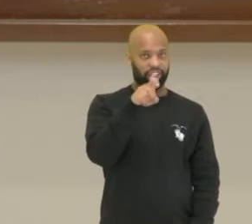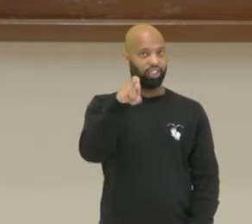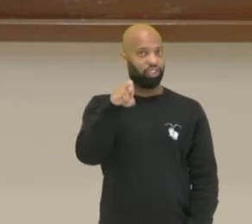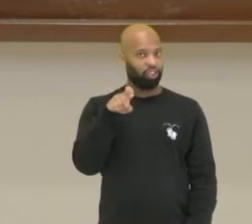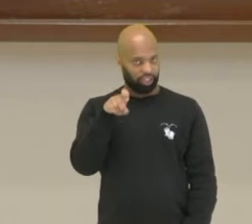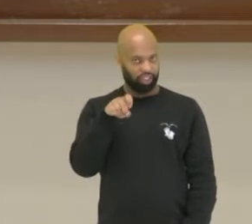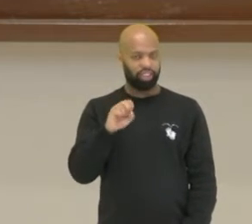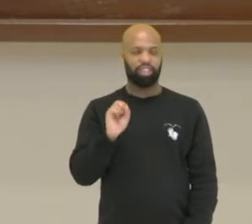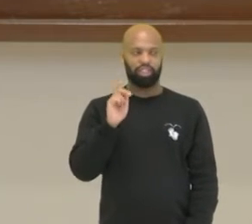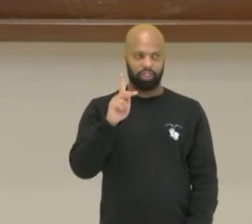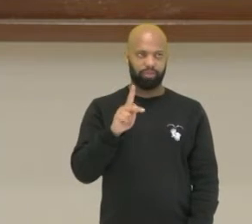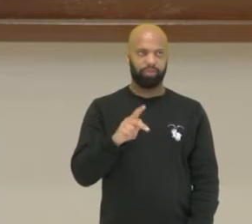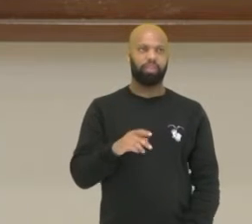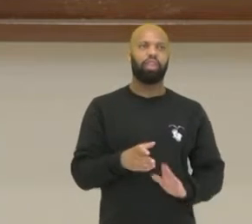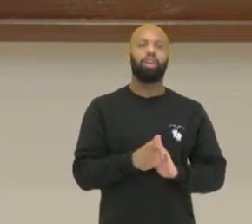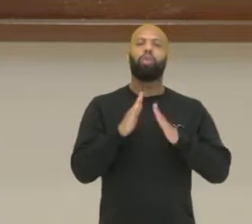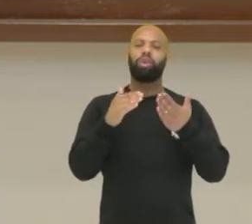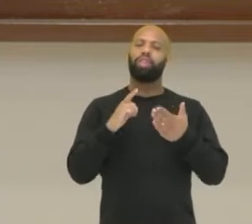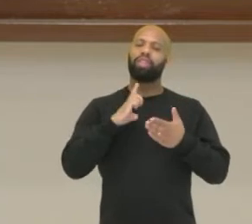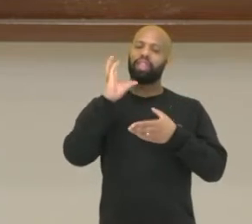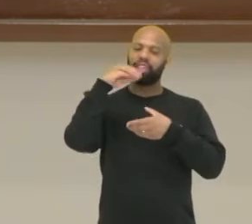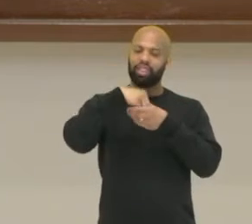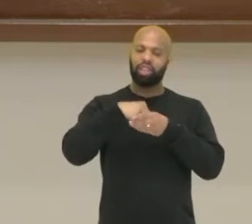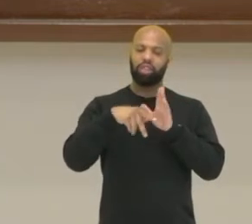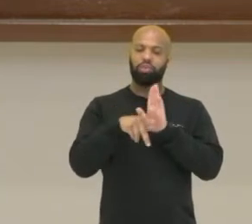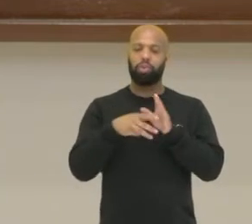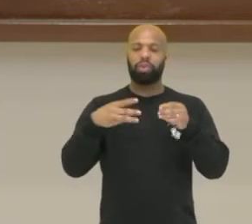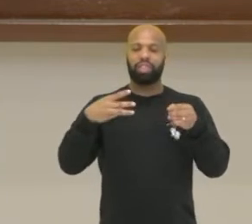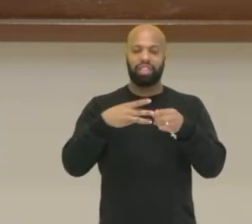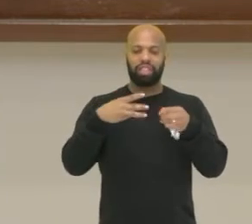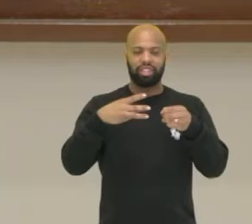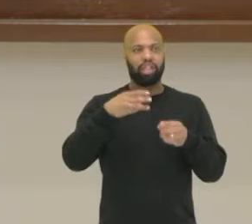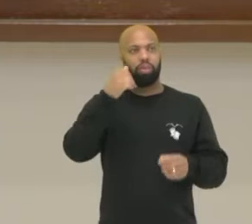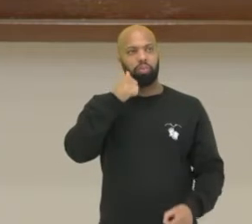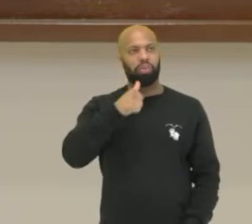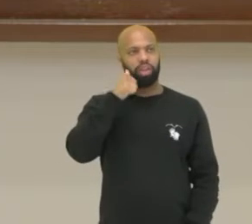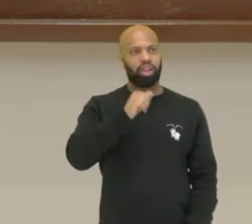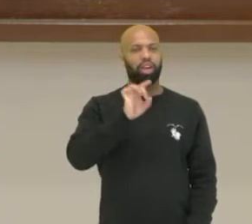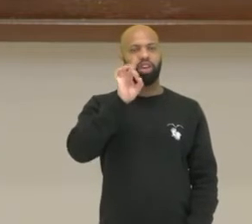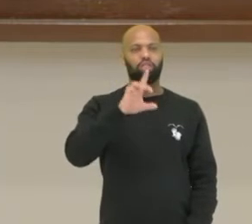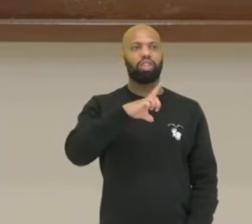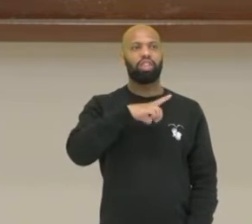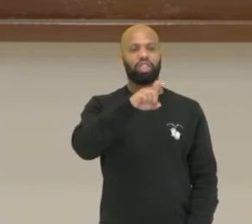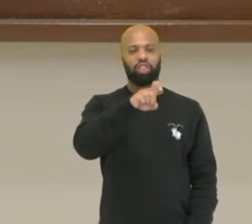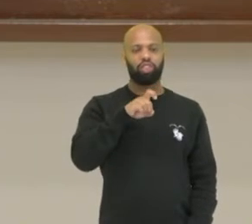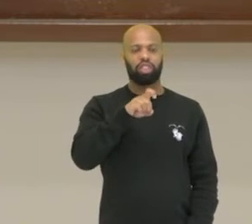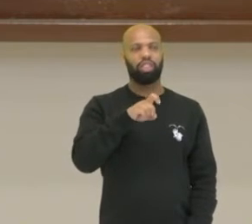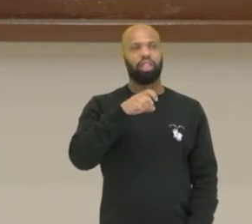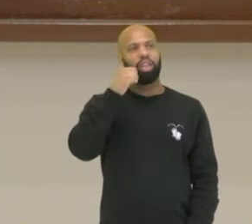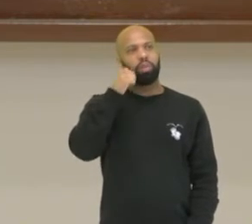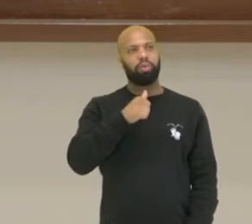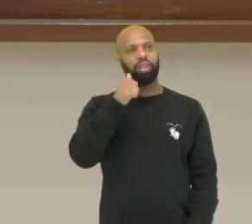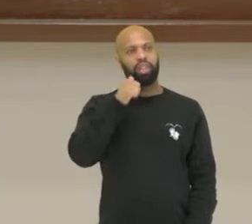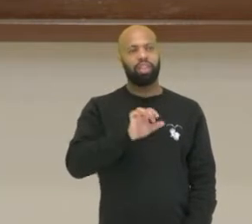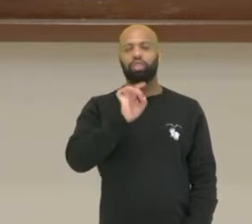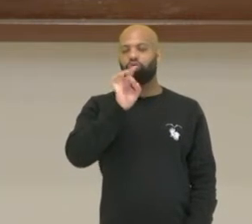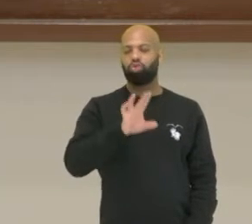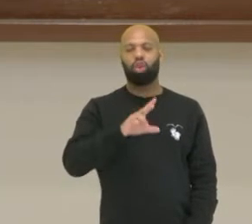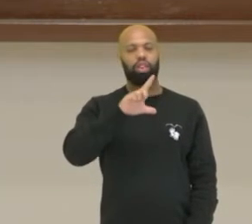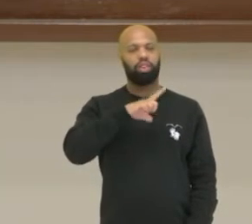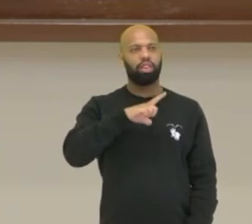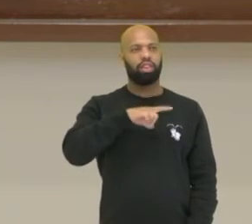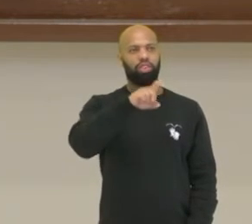XX. Então, dentro das minhas células, eu só tenho X. as meninas só vão ter